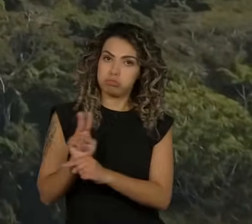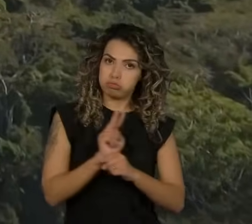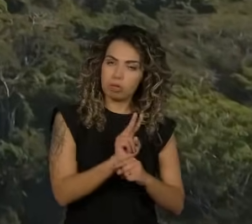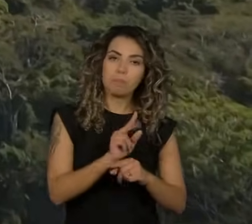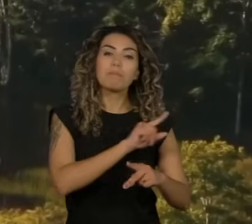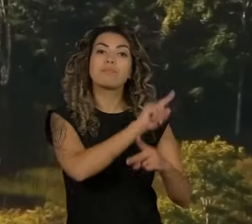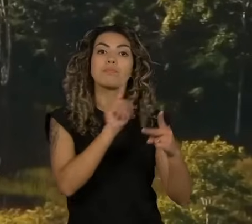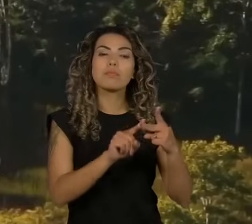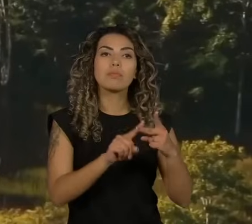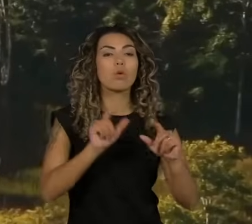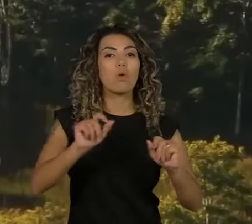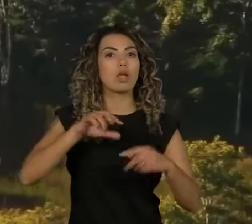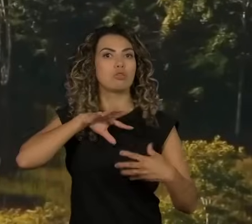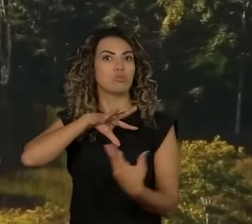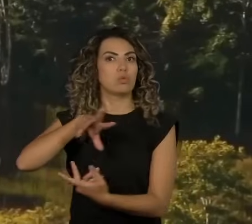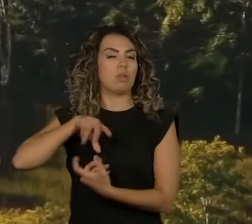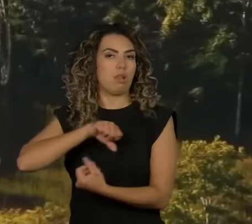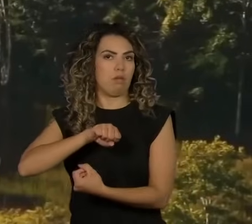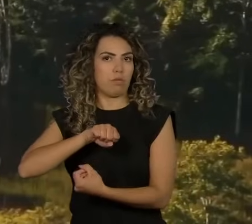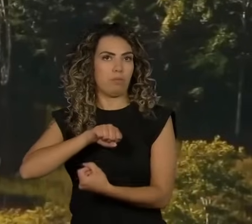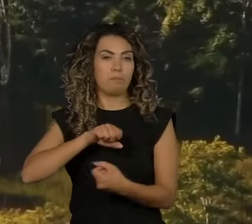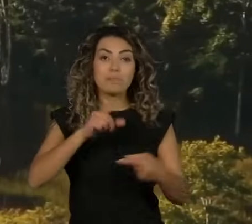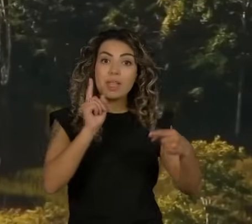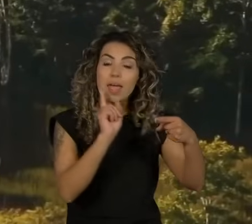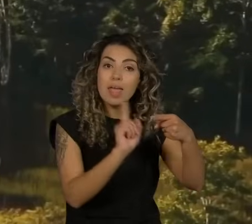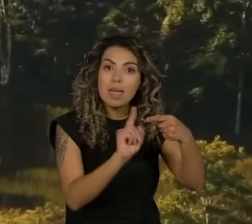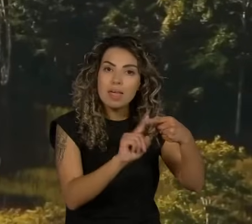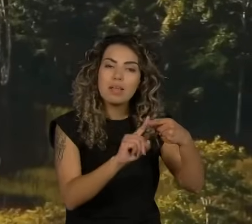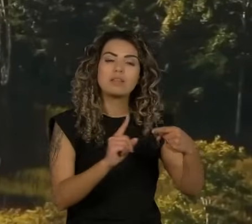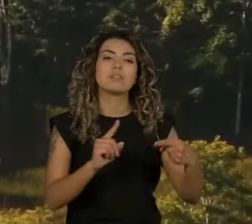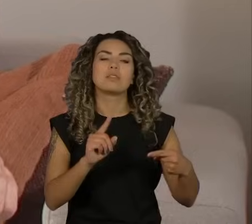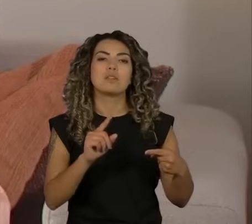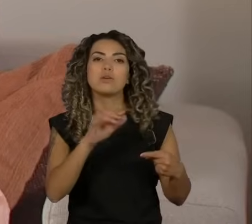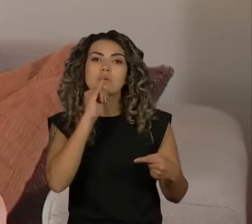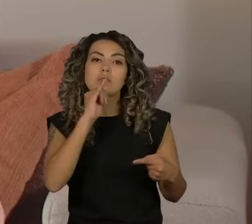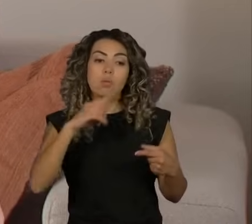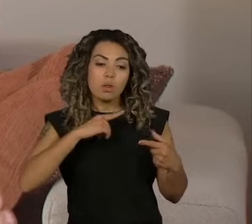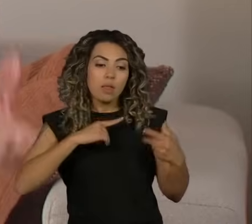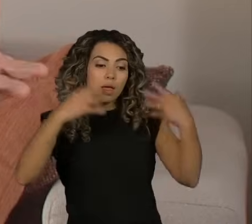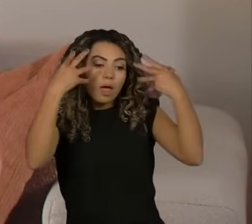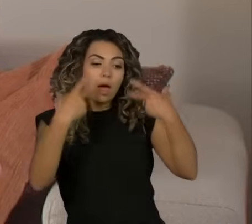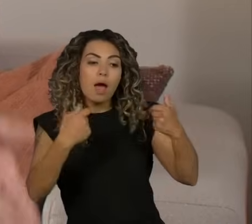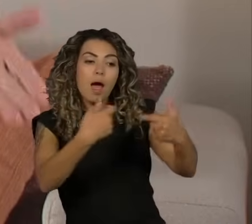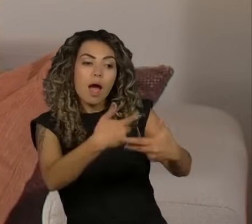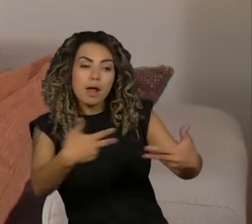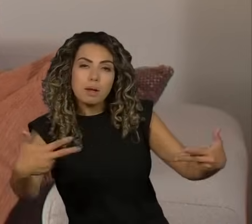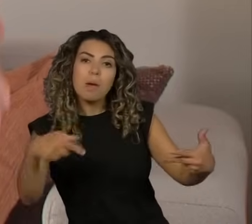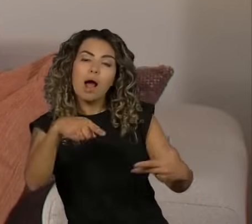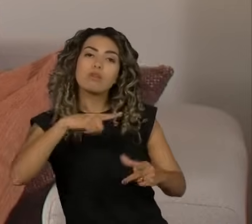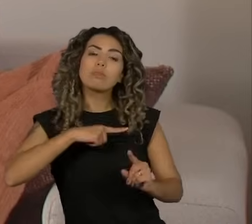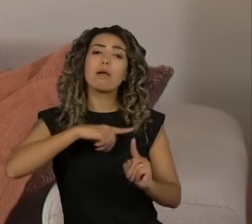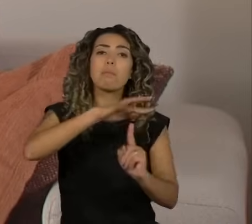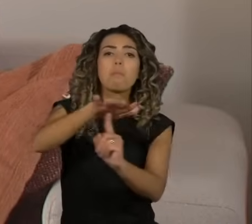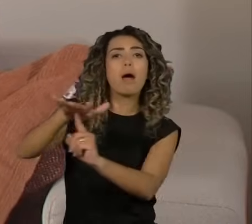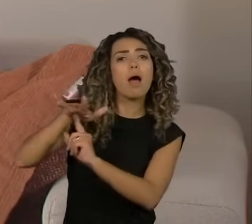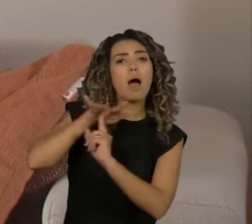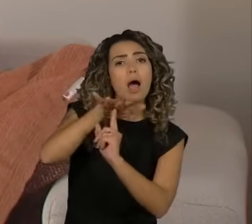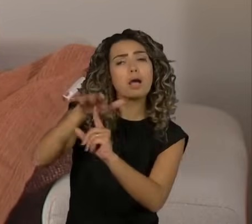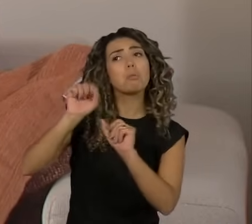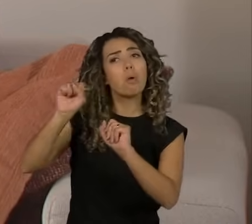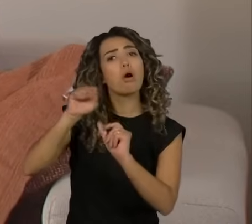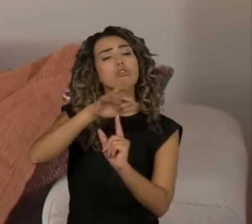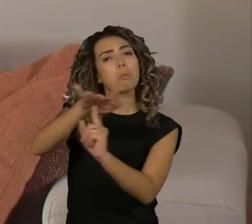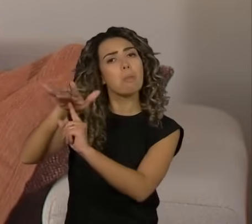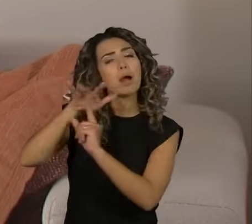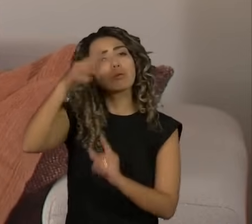uso sustentável. Na proteção integral, o nome mais conhecido é o dos parques, que podem ser parques nacionais, parques